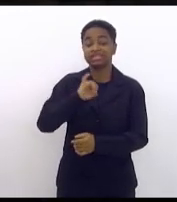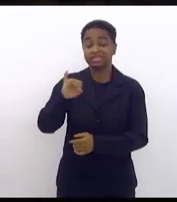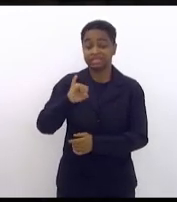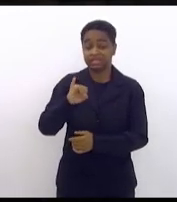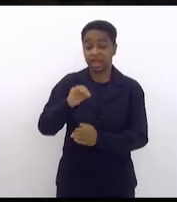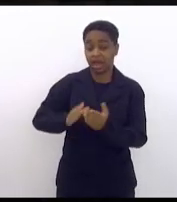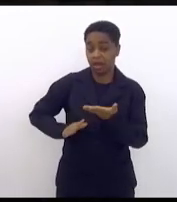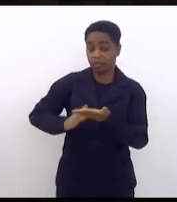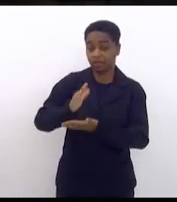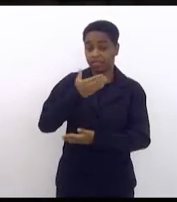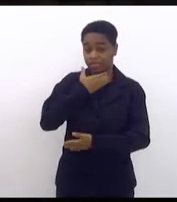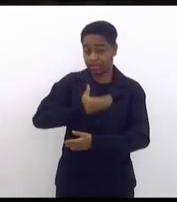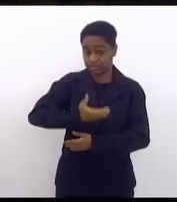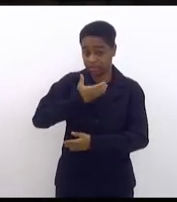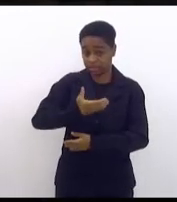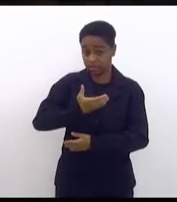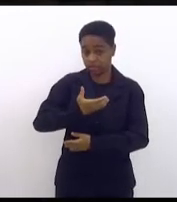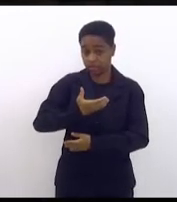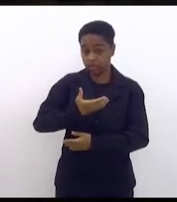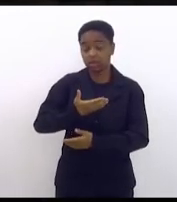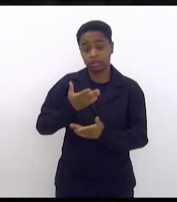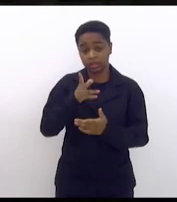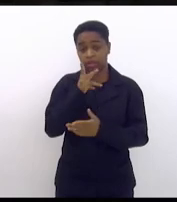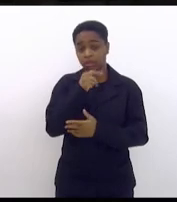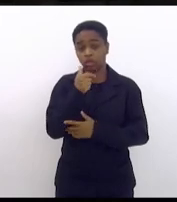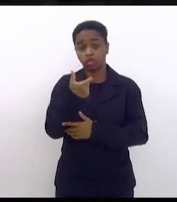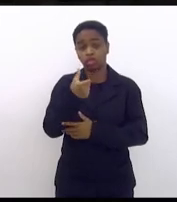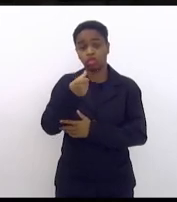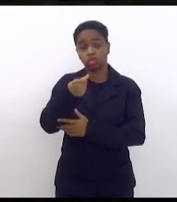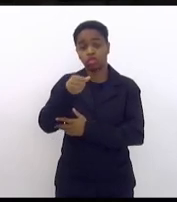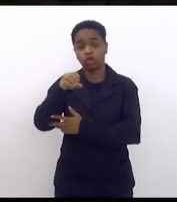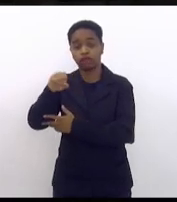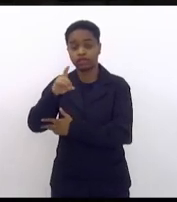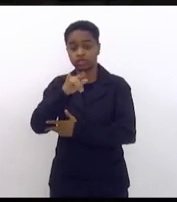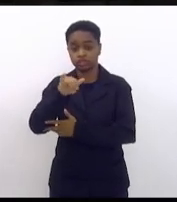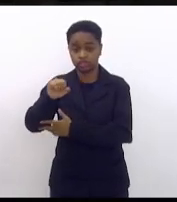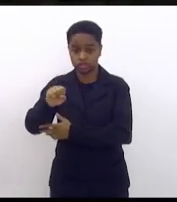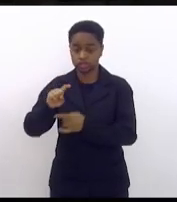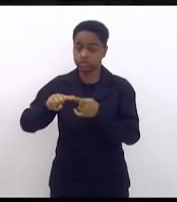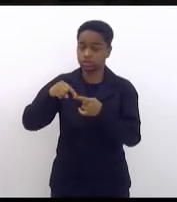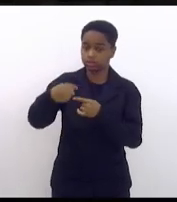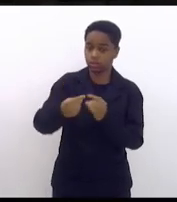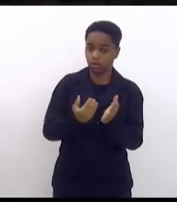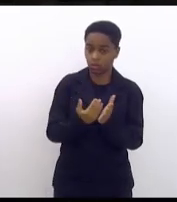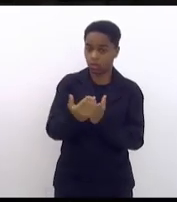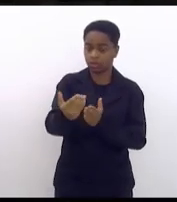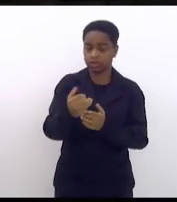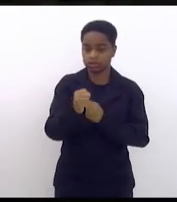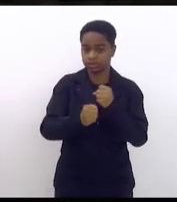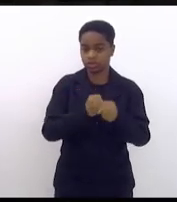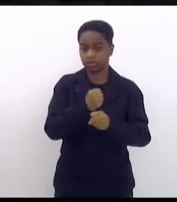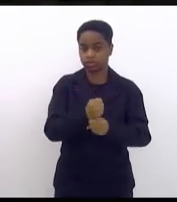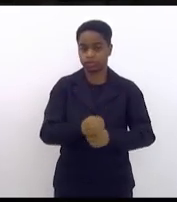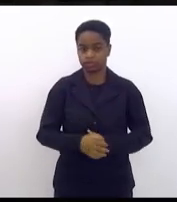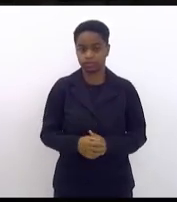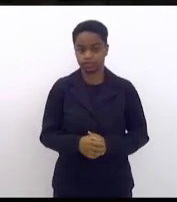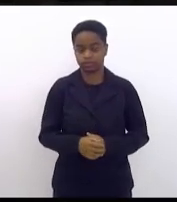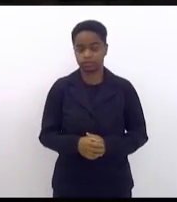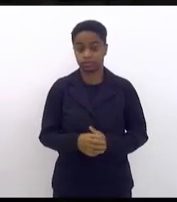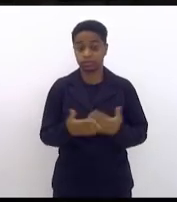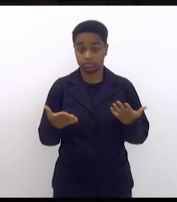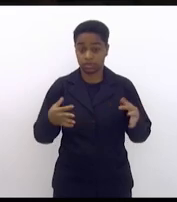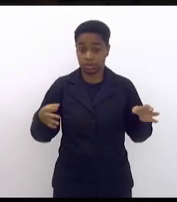em dezembro, passa 90 dias para entrar em vigor no ano seguinte. Dito